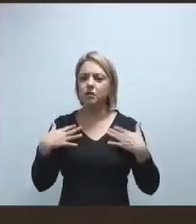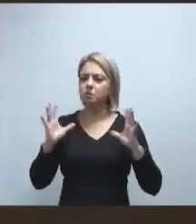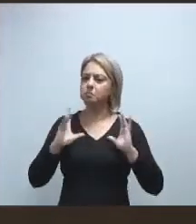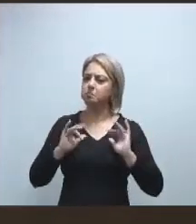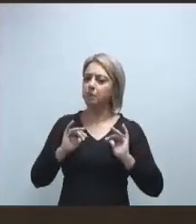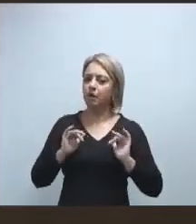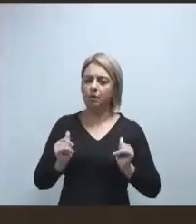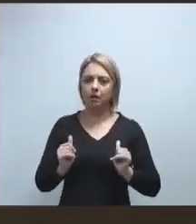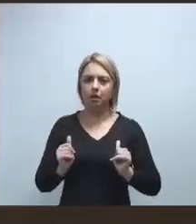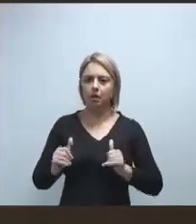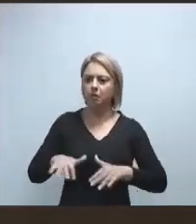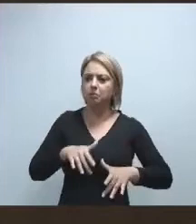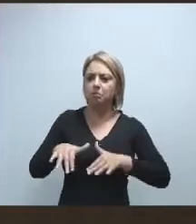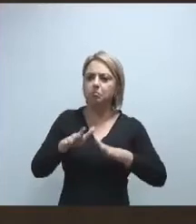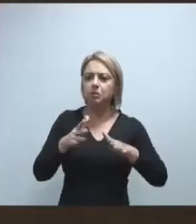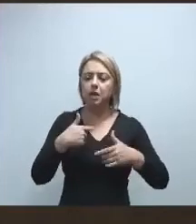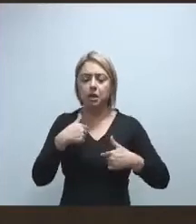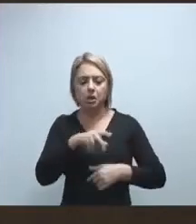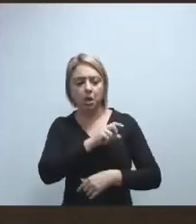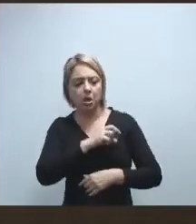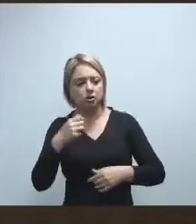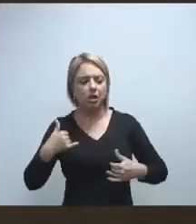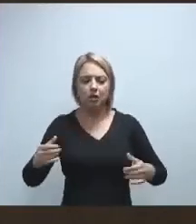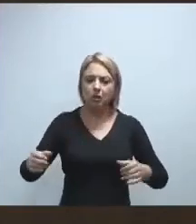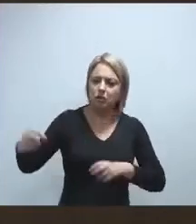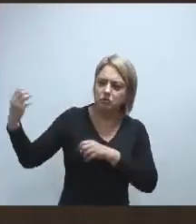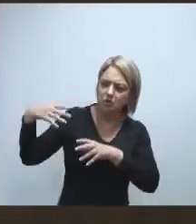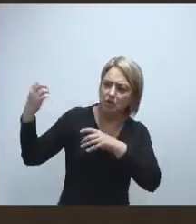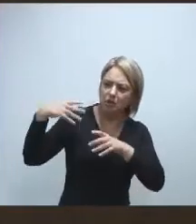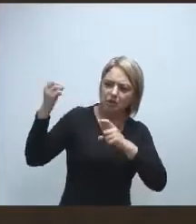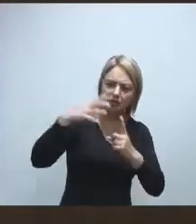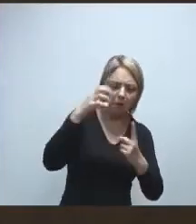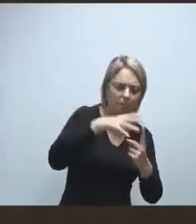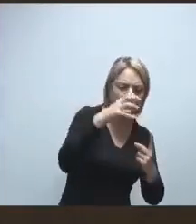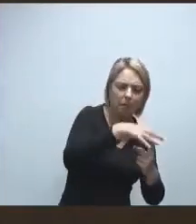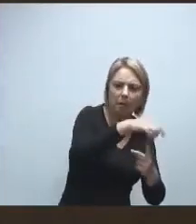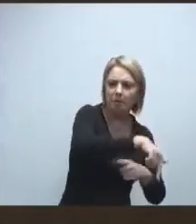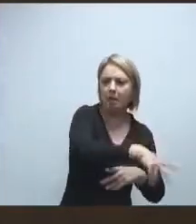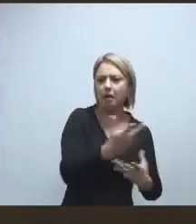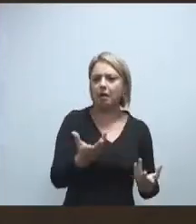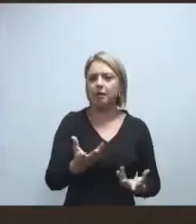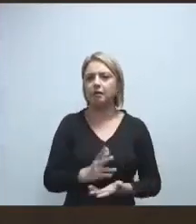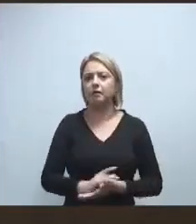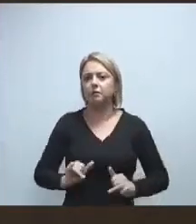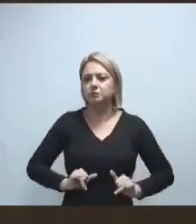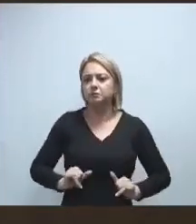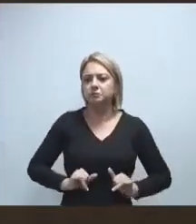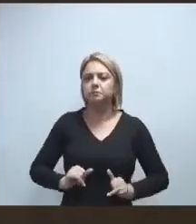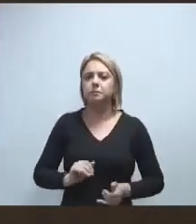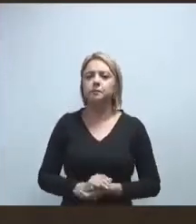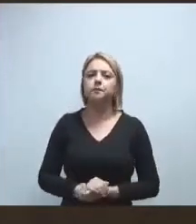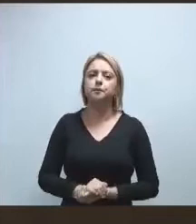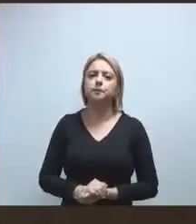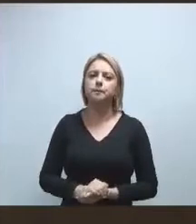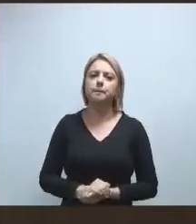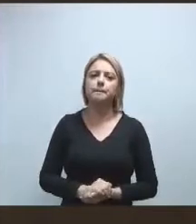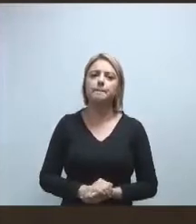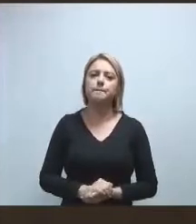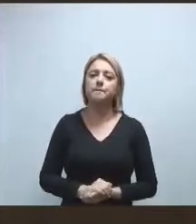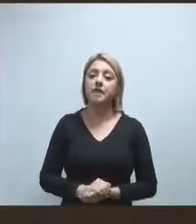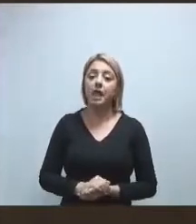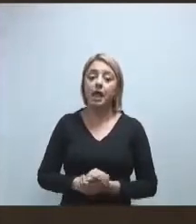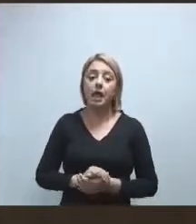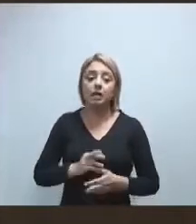estão correndo solto e nós estamos sofrendo uma pressão grande por parte deles e aí num